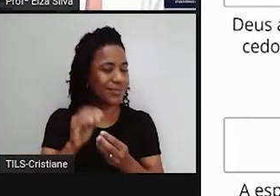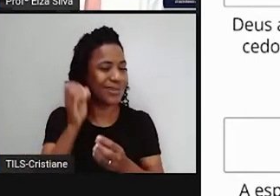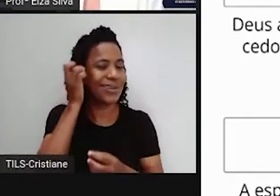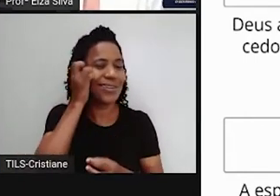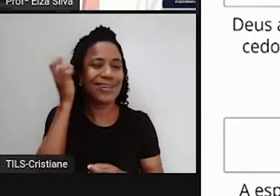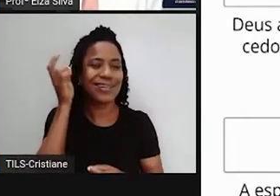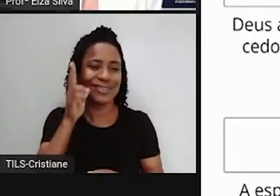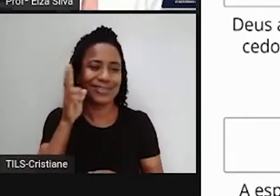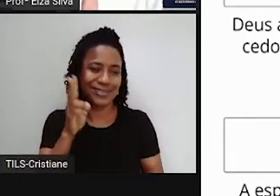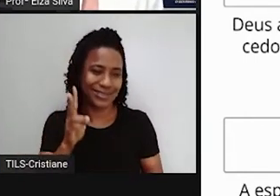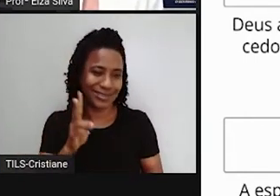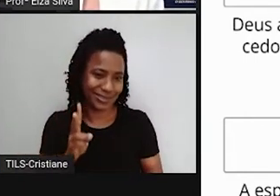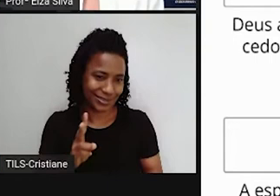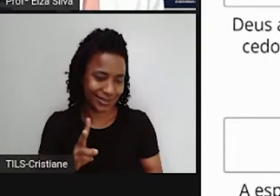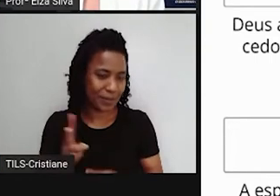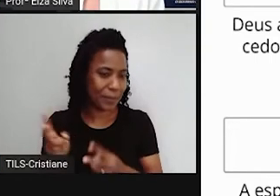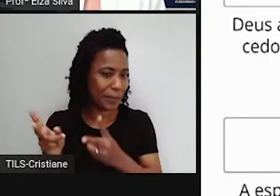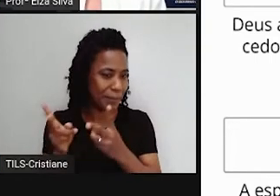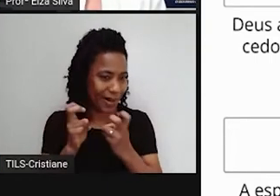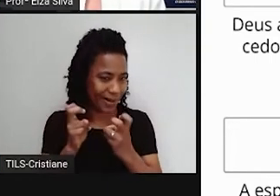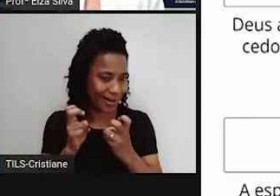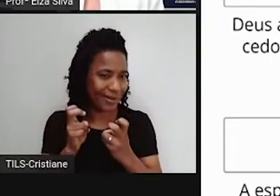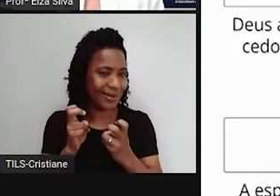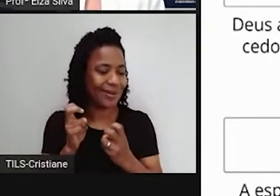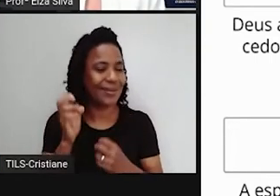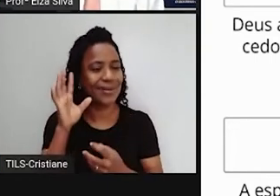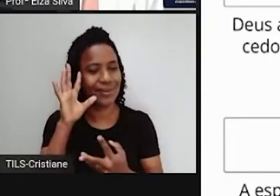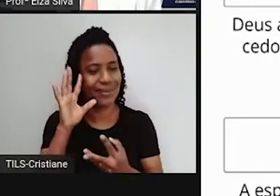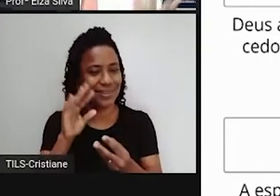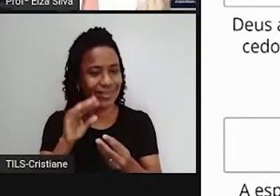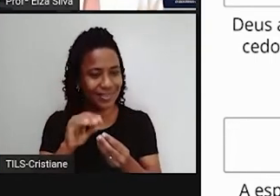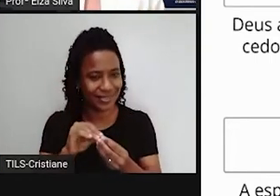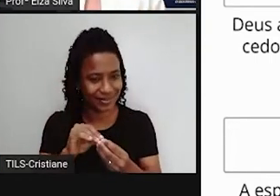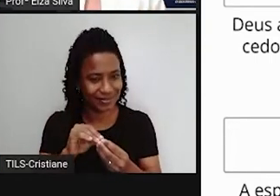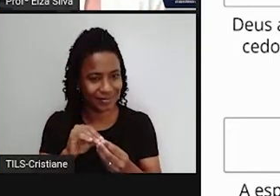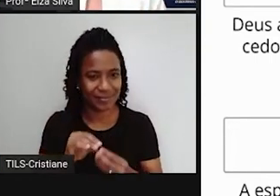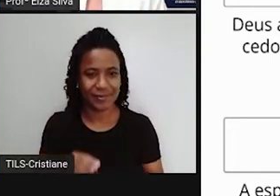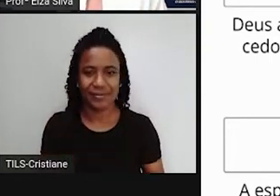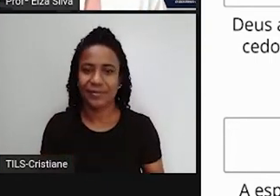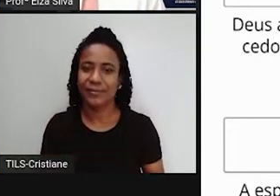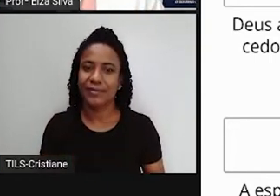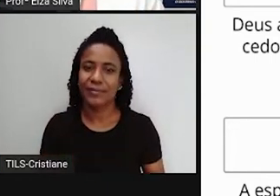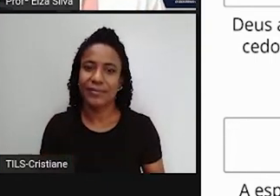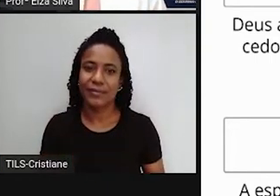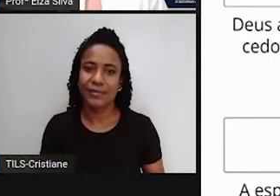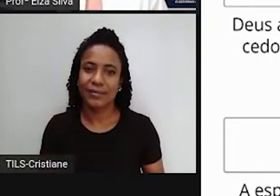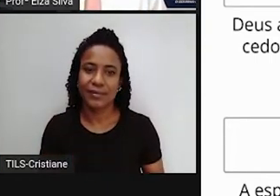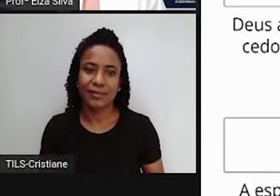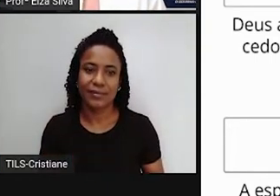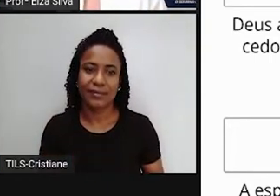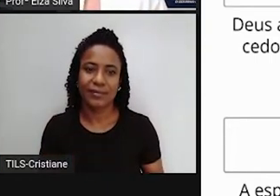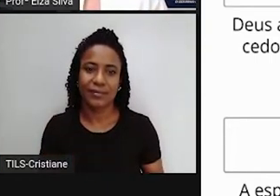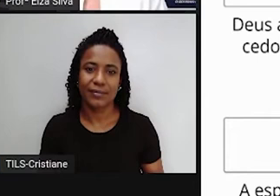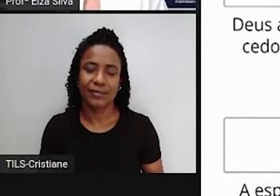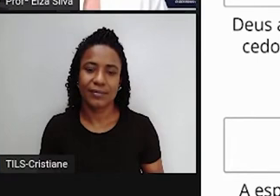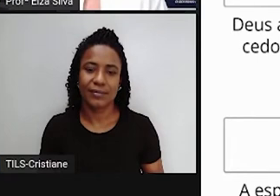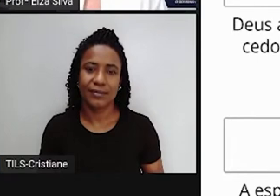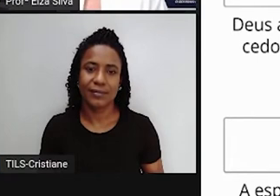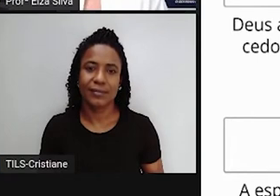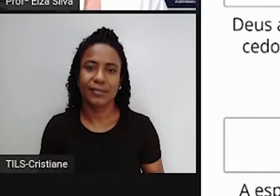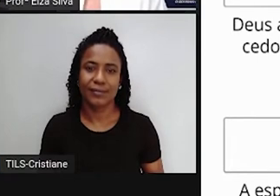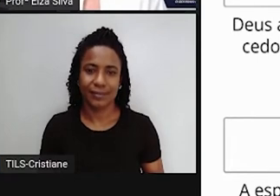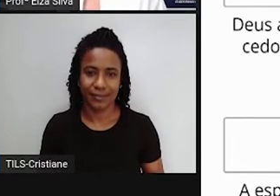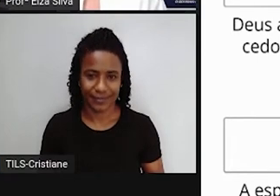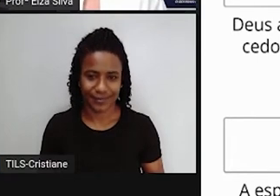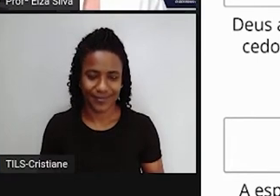objetivas, a gente consegue compreender a mensagem. Let's go. Here,